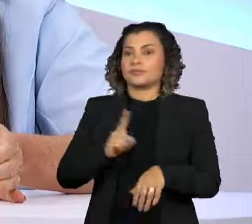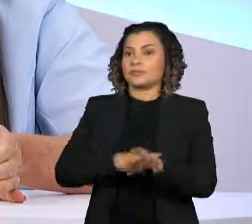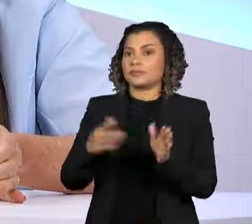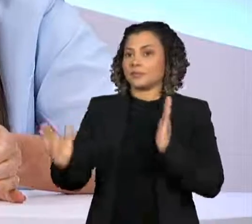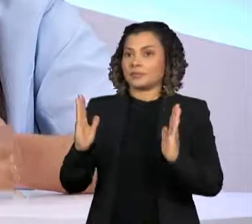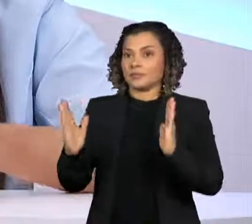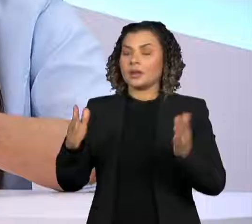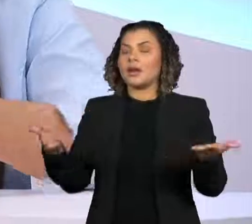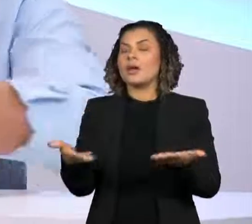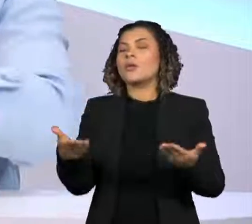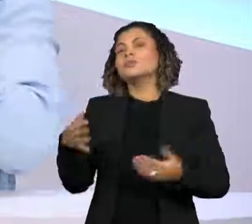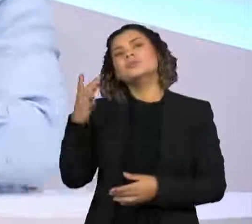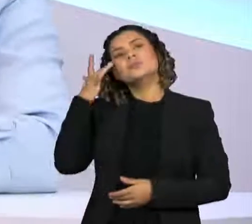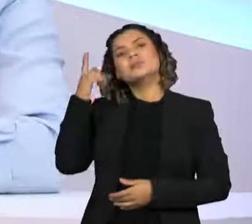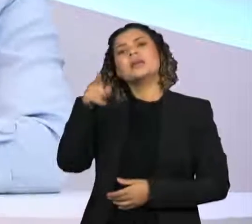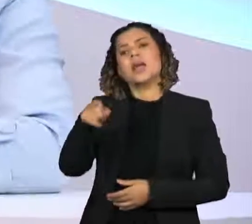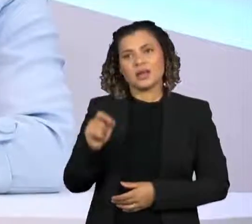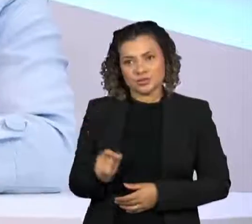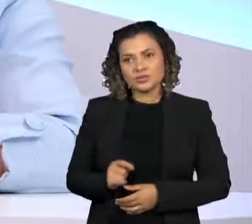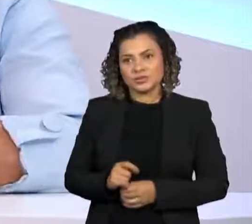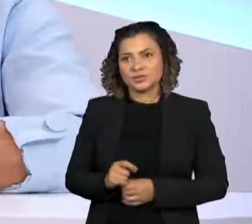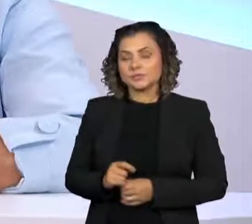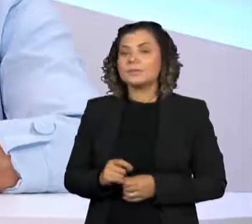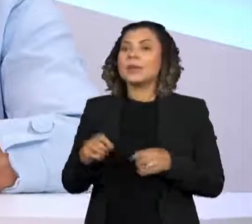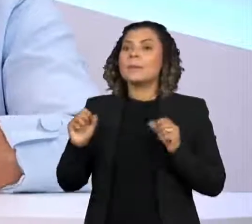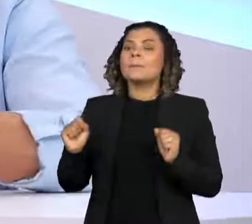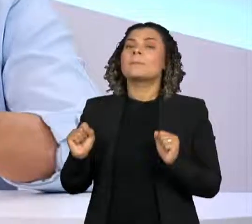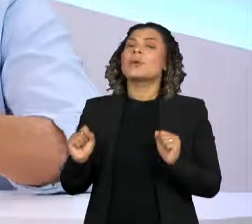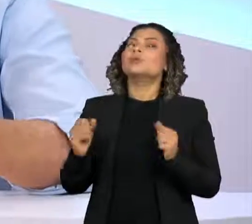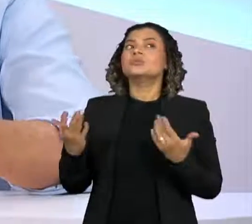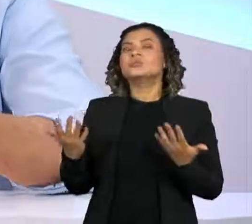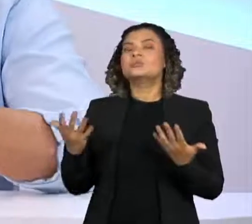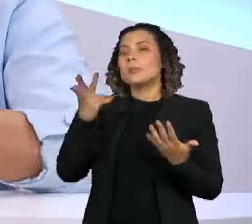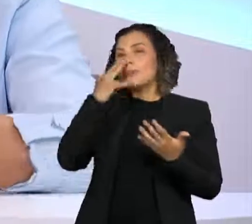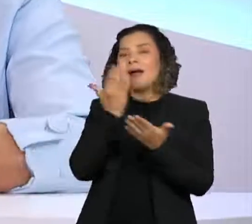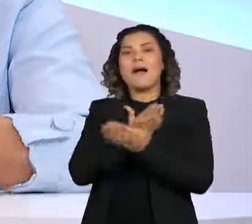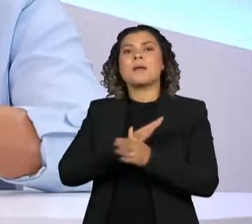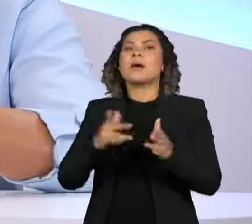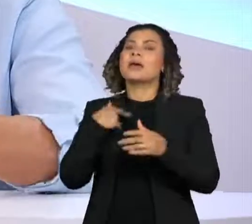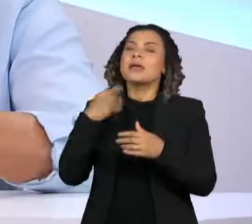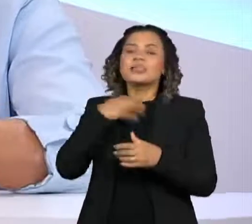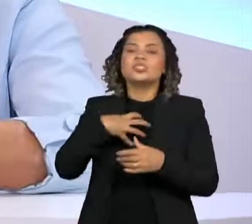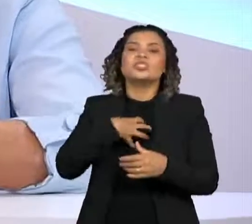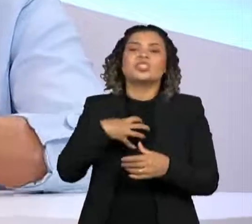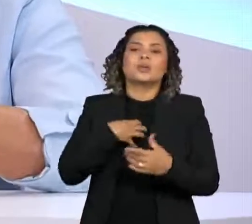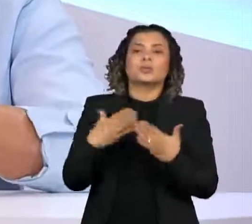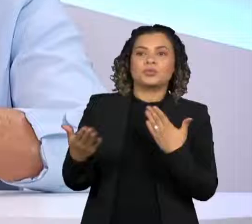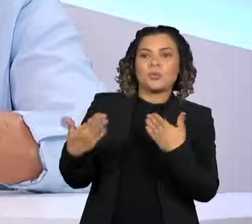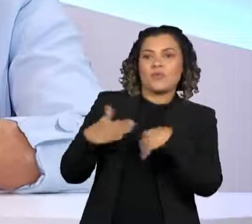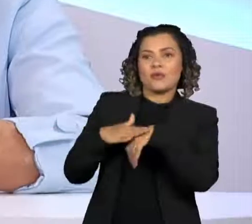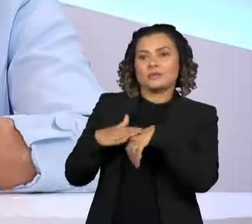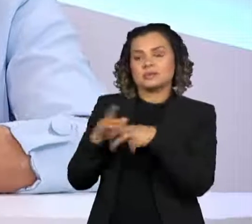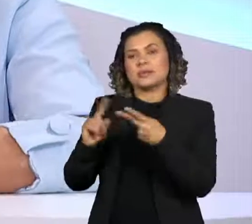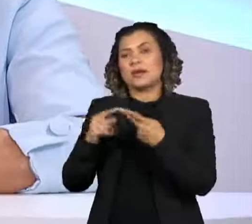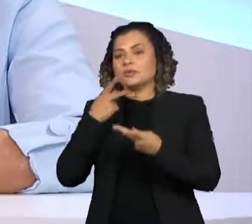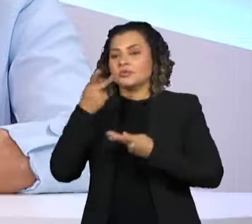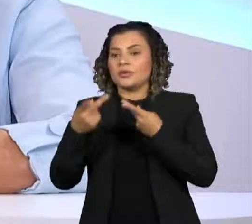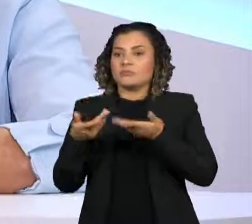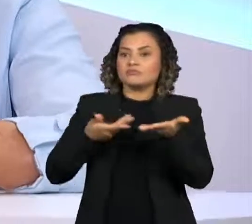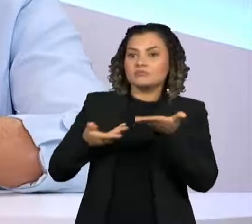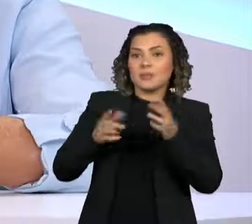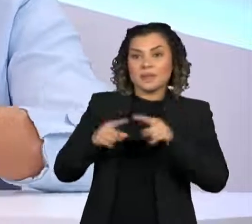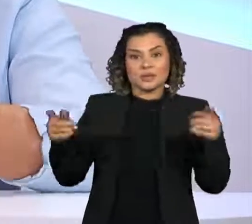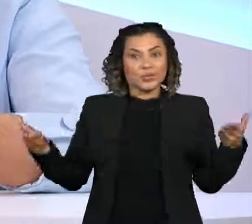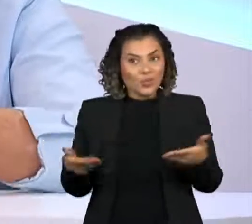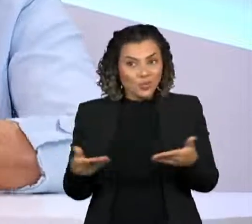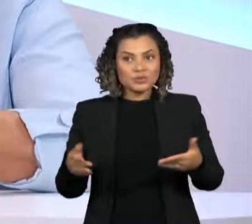que você acha que pode quebrar isso. Você falou um pouco dessa maneira de conversar, maneira de falar, mas o que a gente está vendo